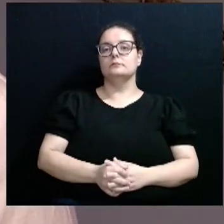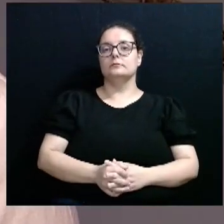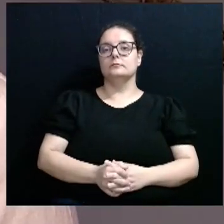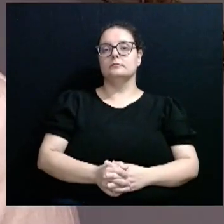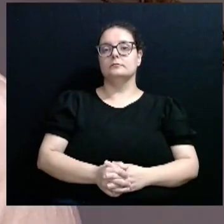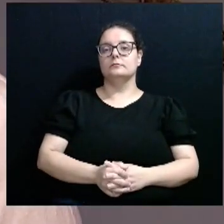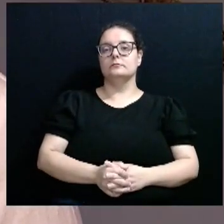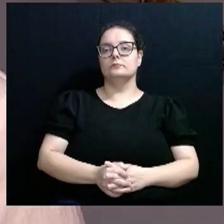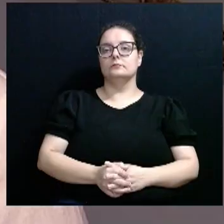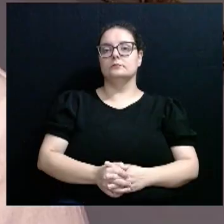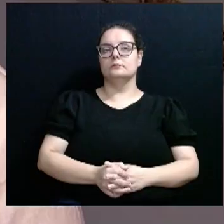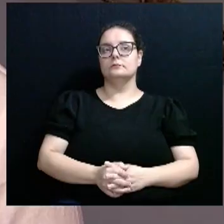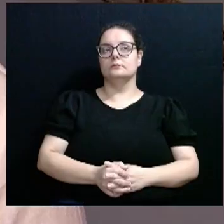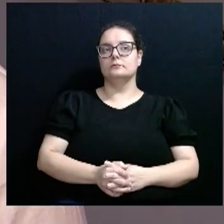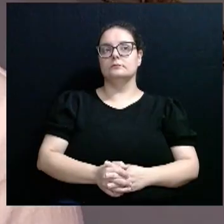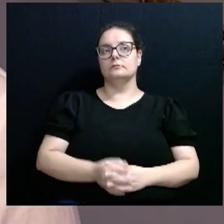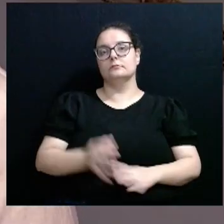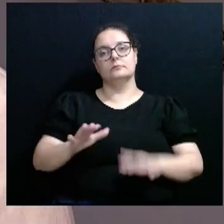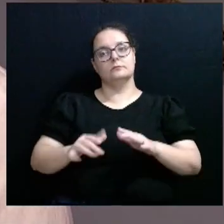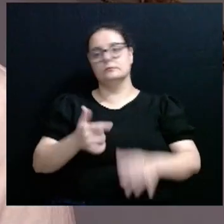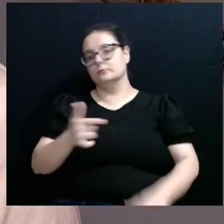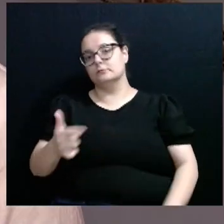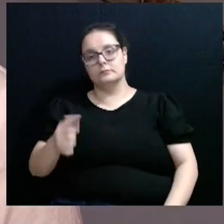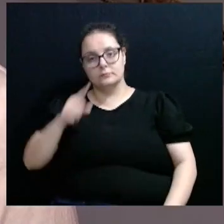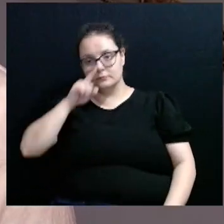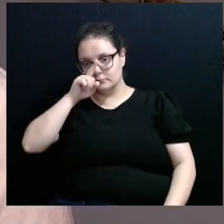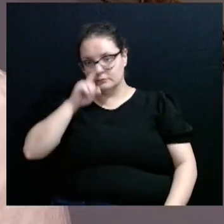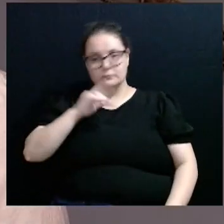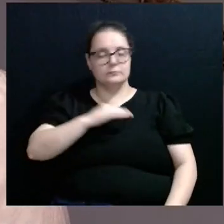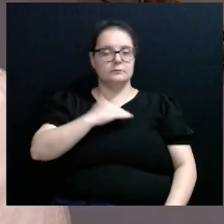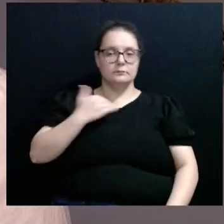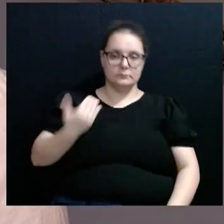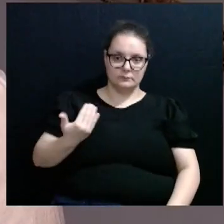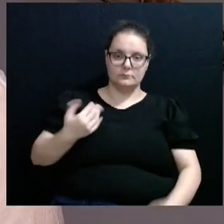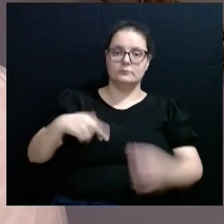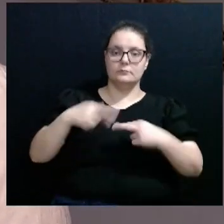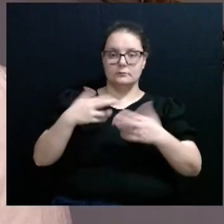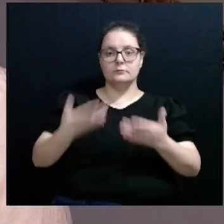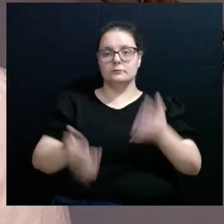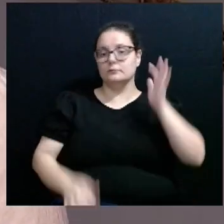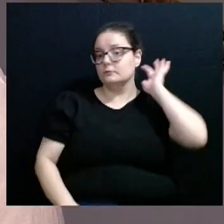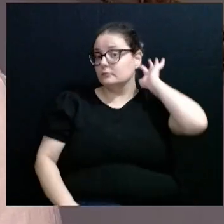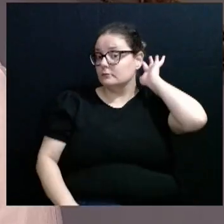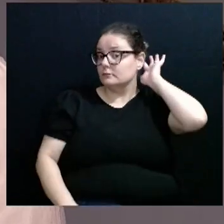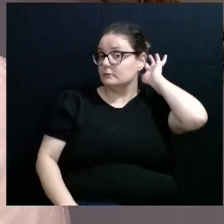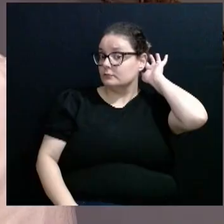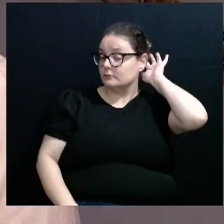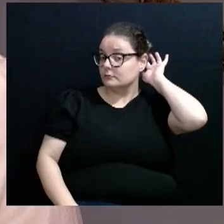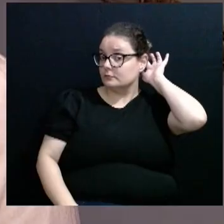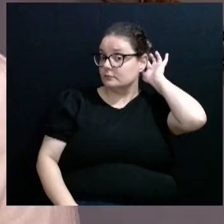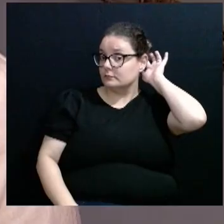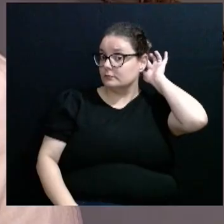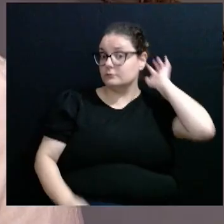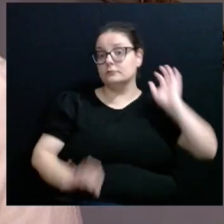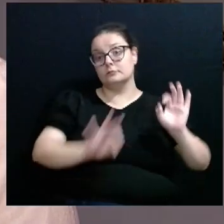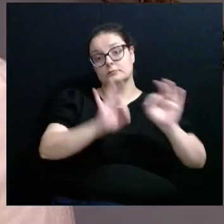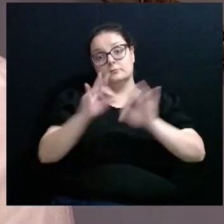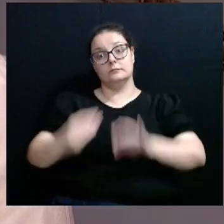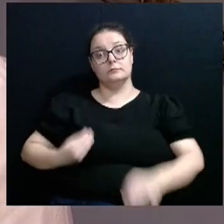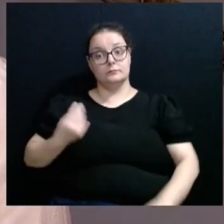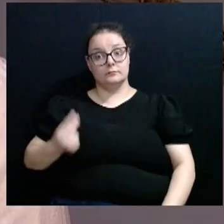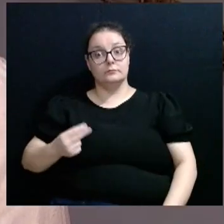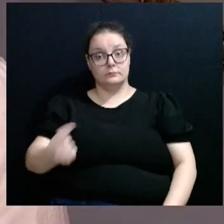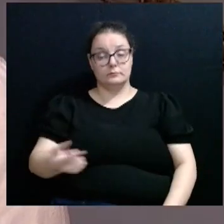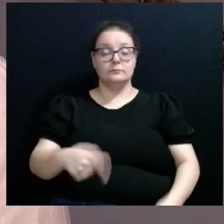muitas delas não têm mais o risco de morte com relação a isso, né, é um acompanhamento para uma vida inteira, e também para que a gente